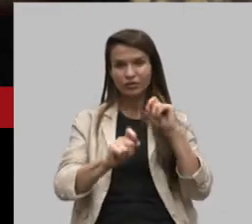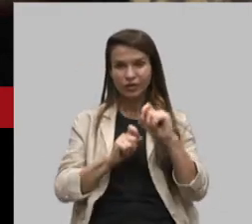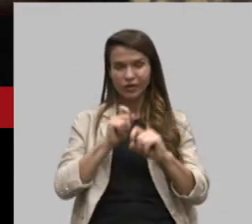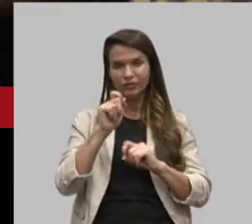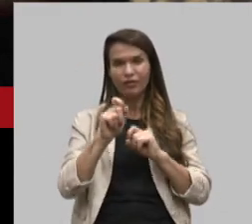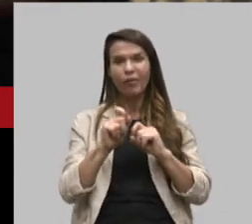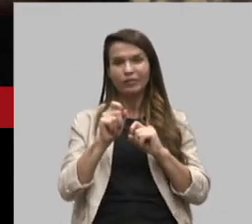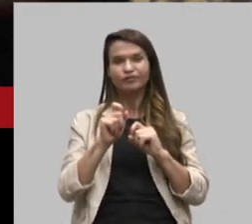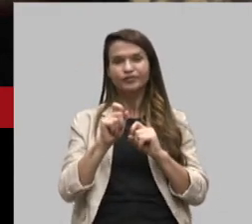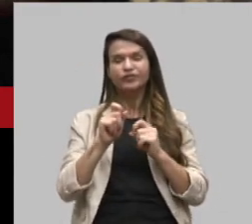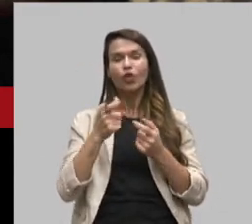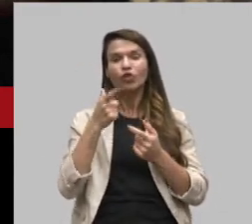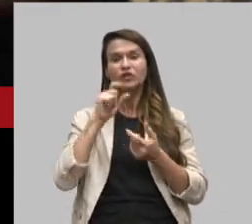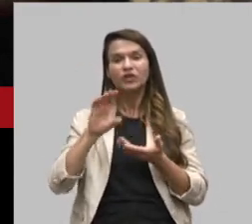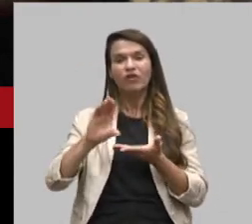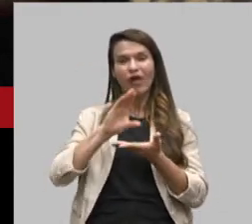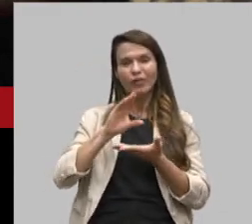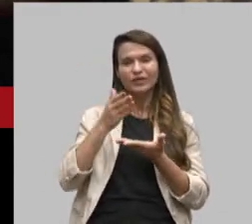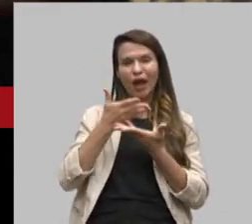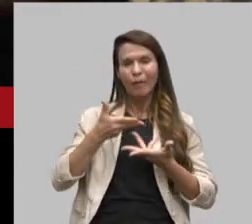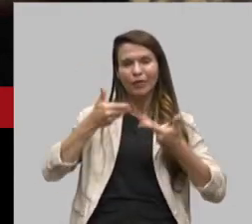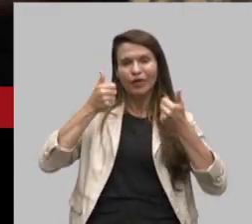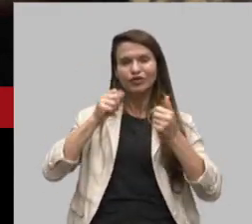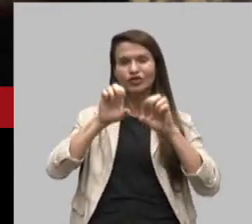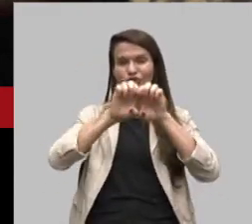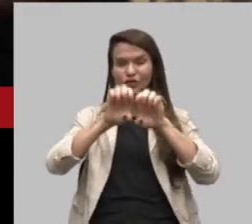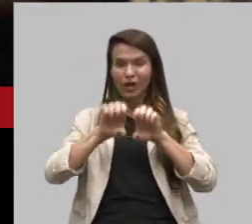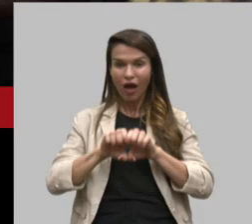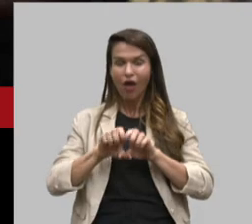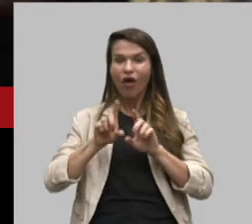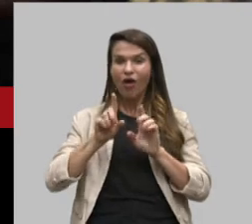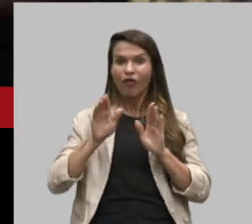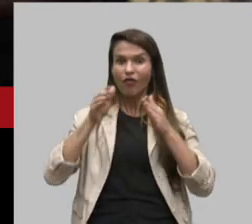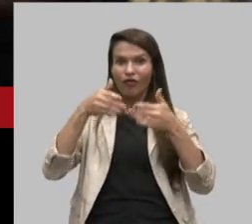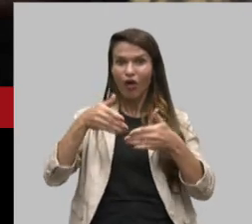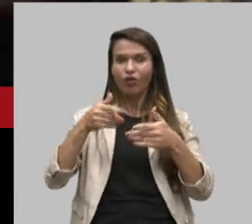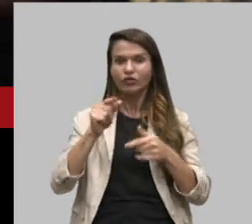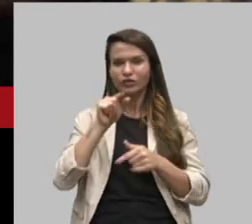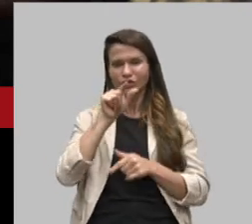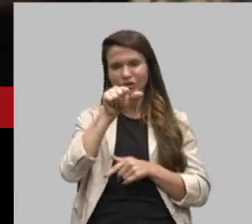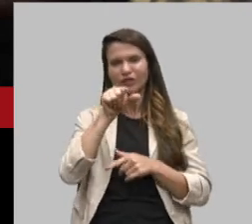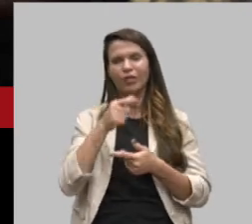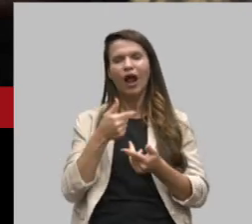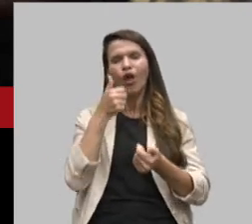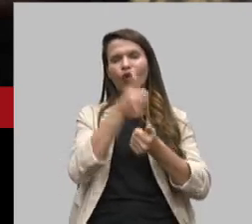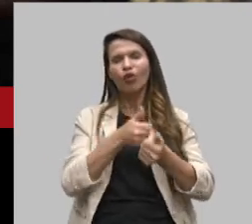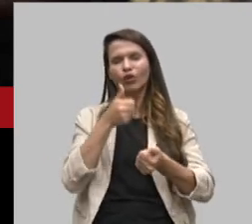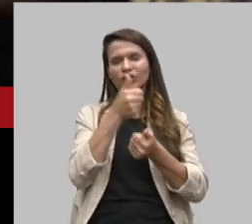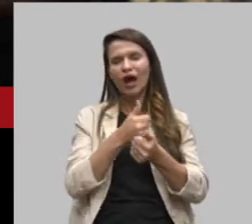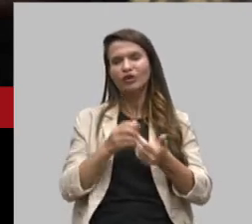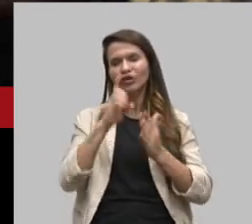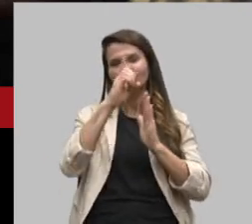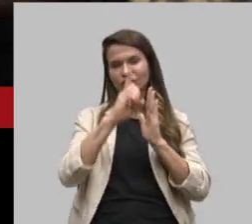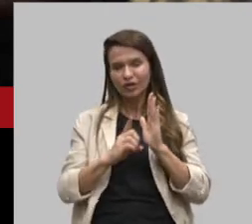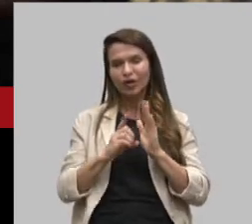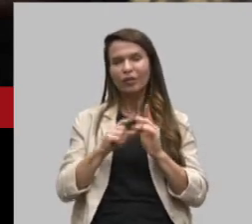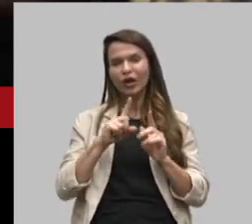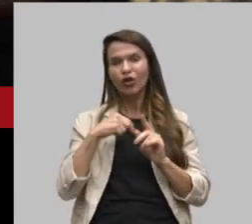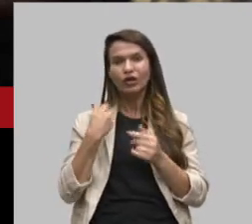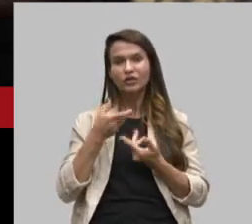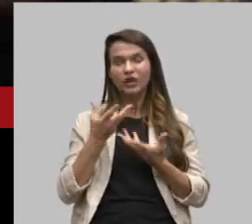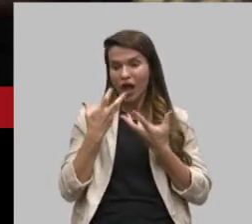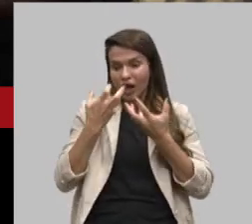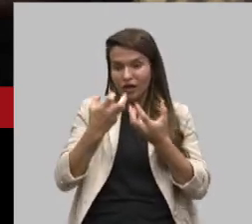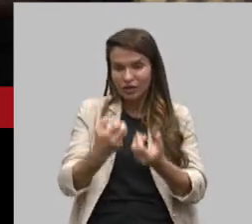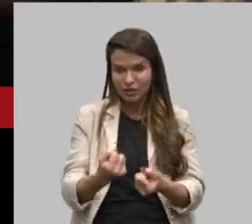verbas para esse aprimoramento estrutural Mas é para isso que estamos aqui para lutarmos pelos nossos direitos para sermos ouvidos e levados